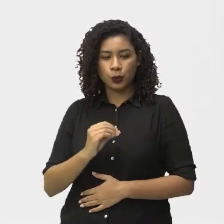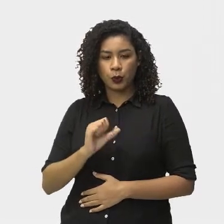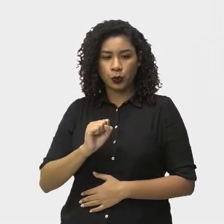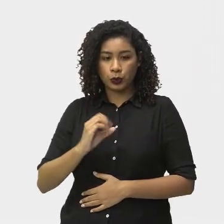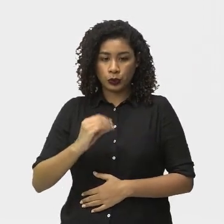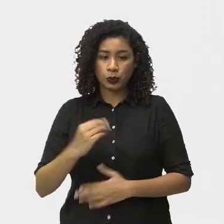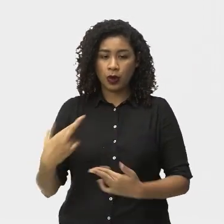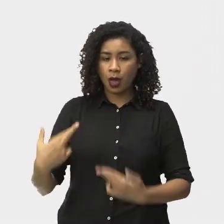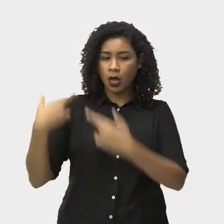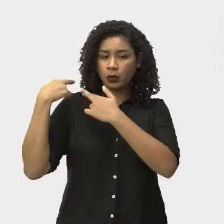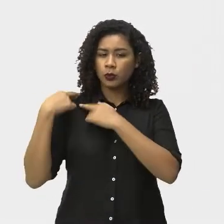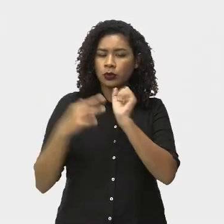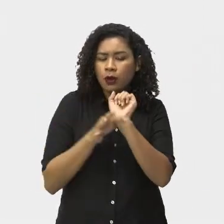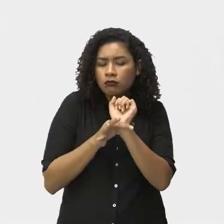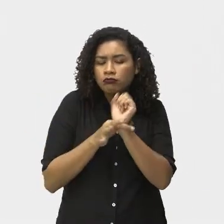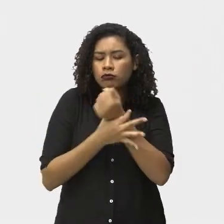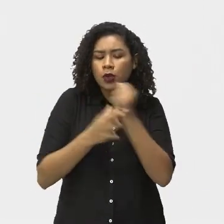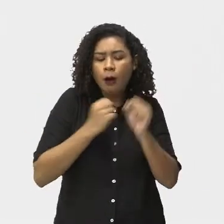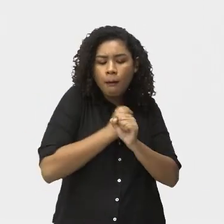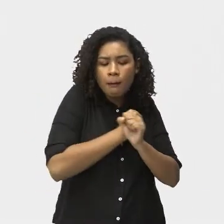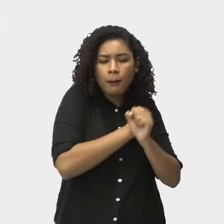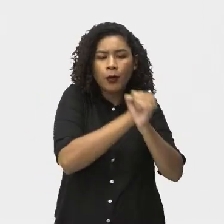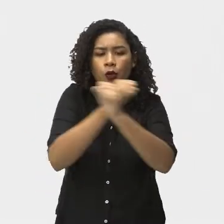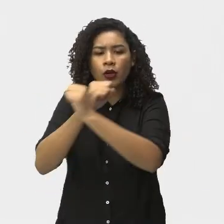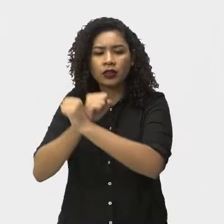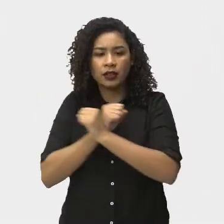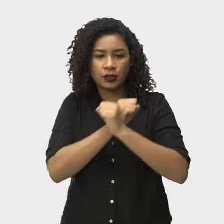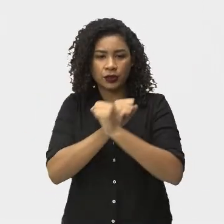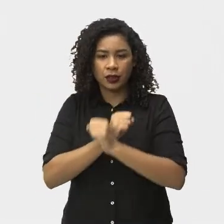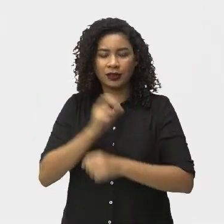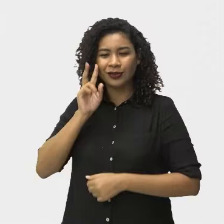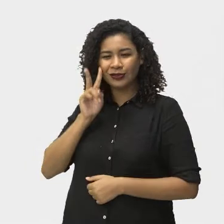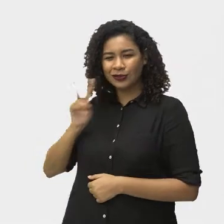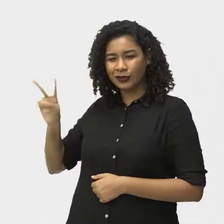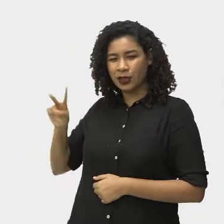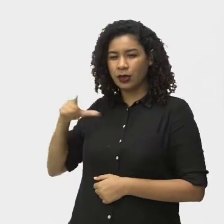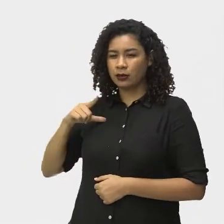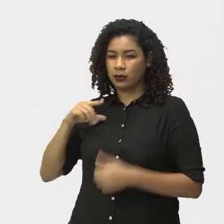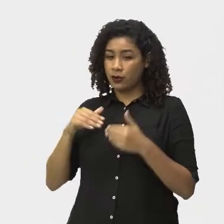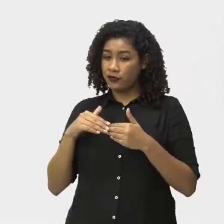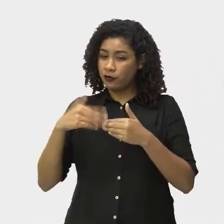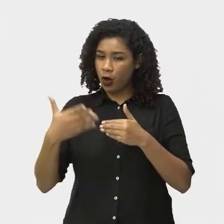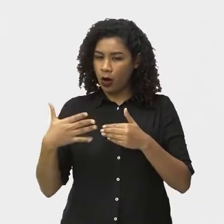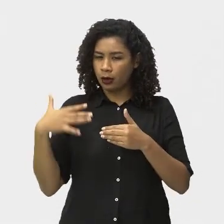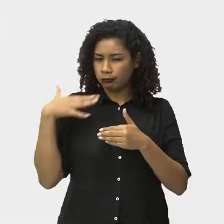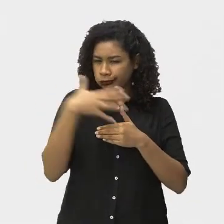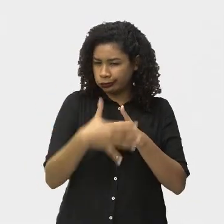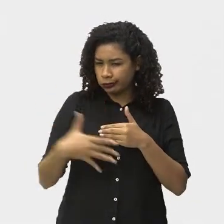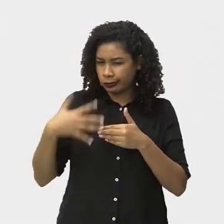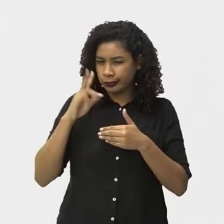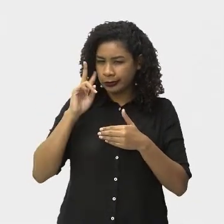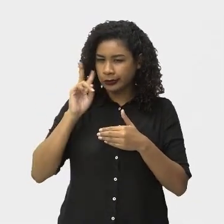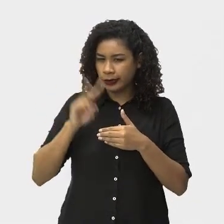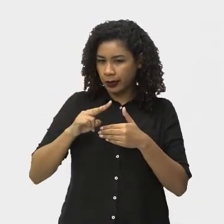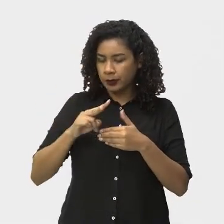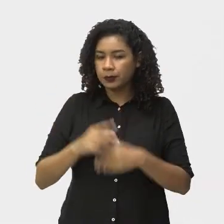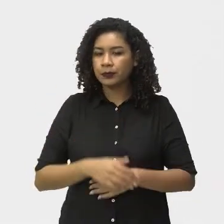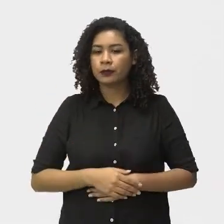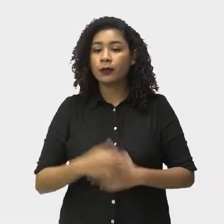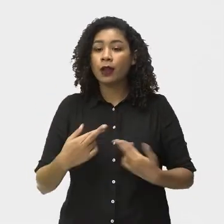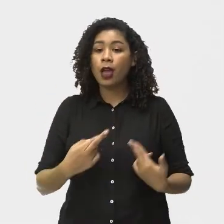reprodutor feminino. Então, como nós falamos aqui, tem essa porção externa, né, que é a vulva, e ela vai ser responsável